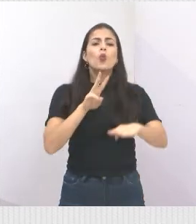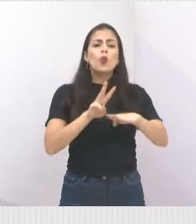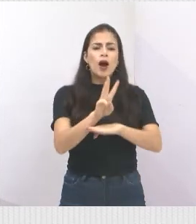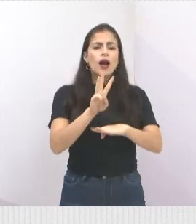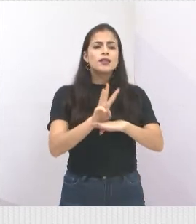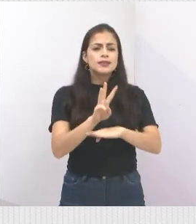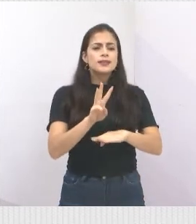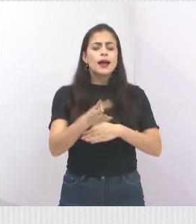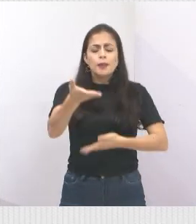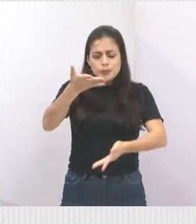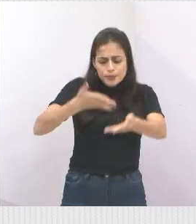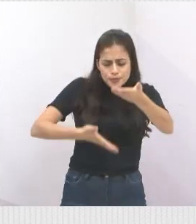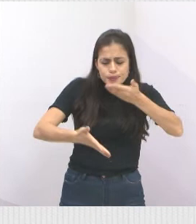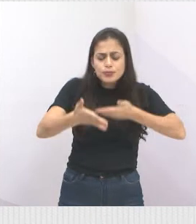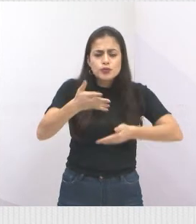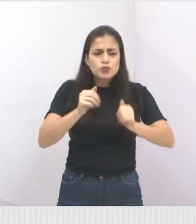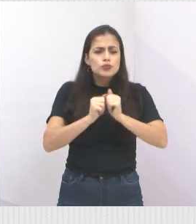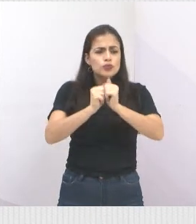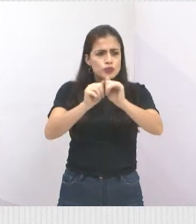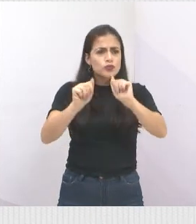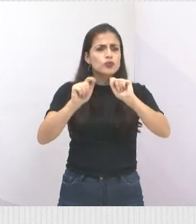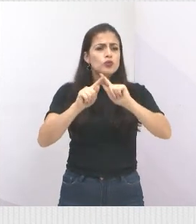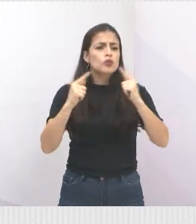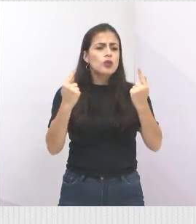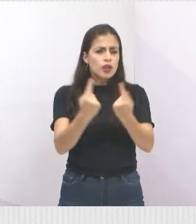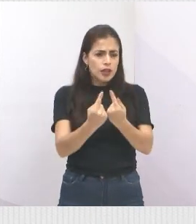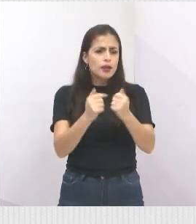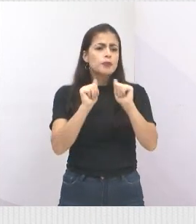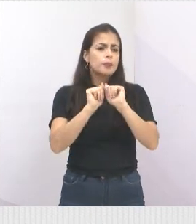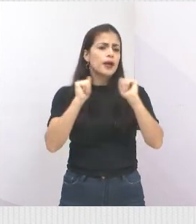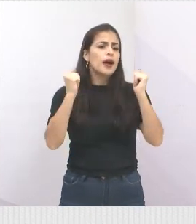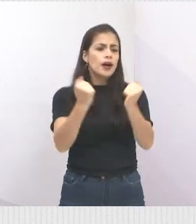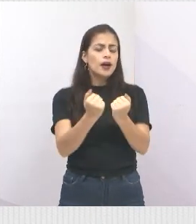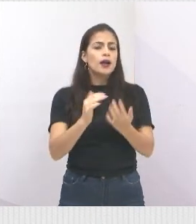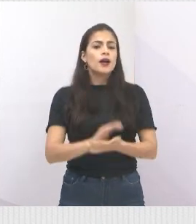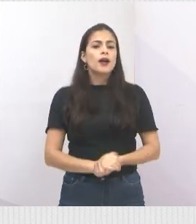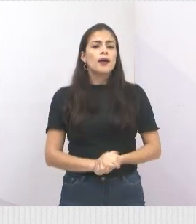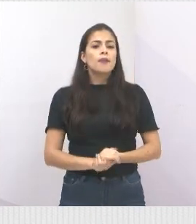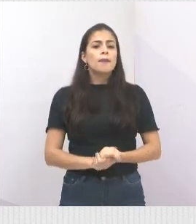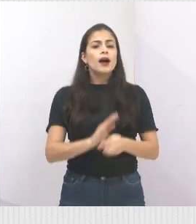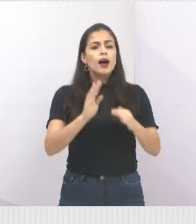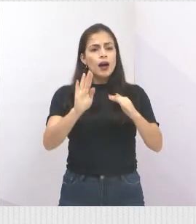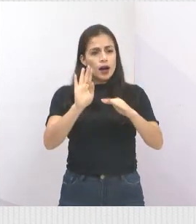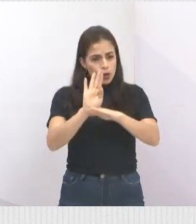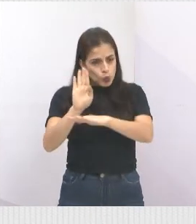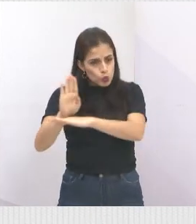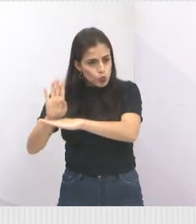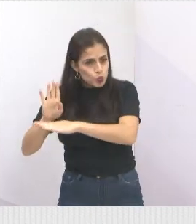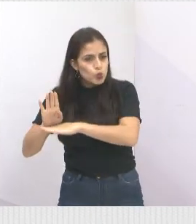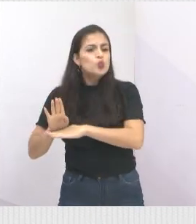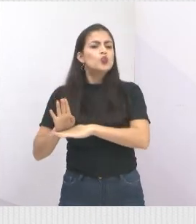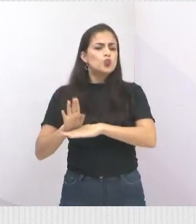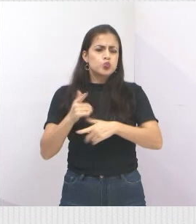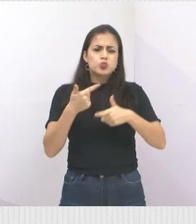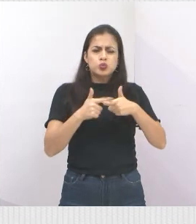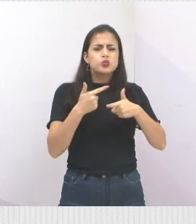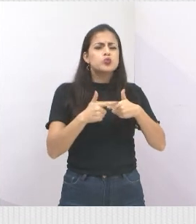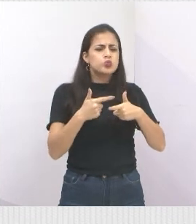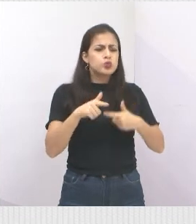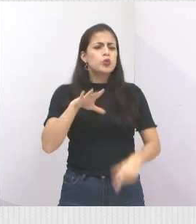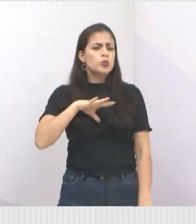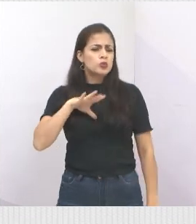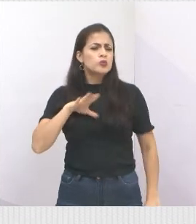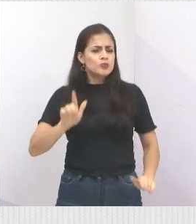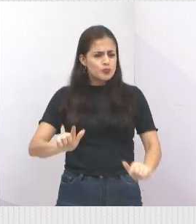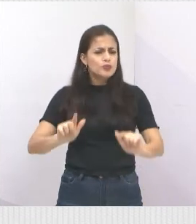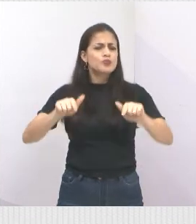junto com a minha equipe com a minha Assessoria só mais um minuto seu presidente para poder te ajudar para poder te auxiliar nos problemas que o